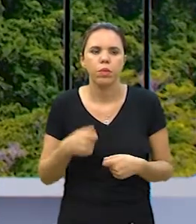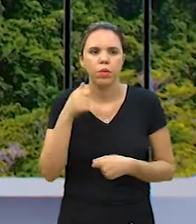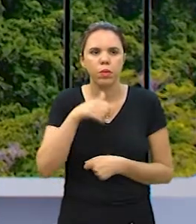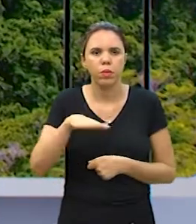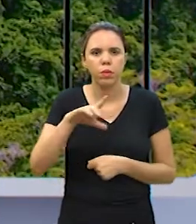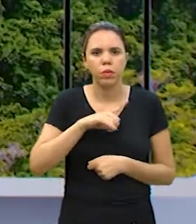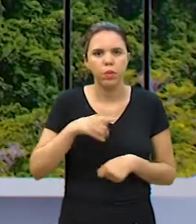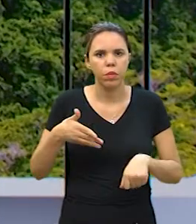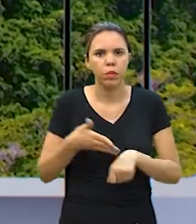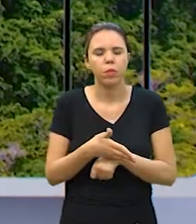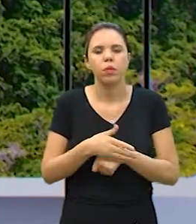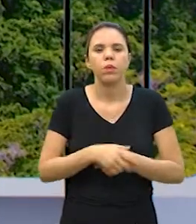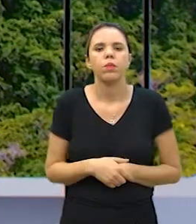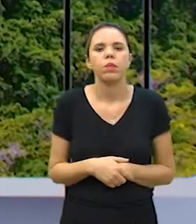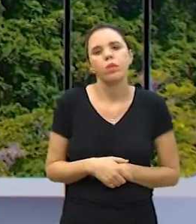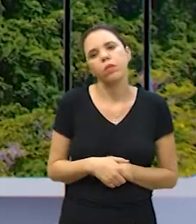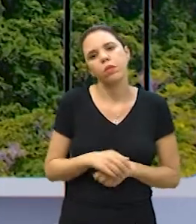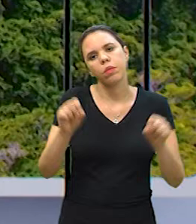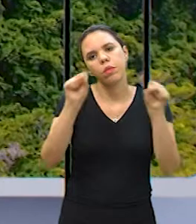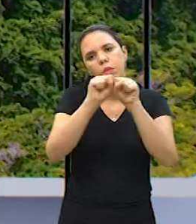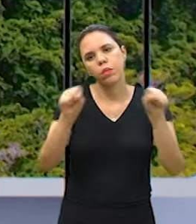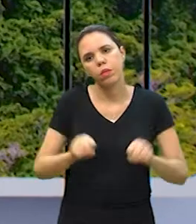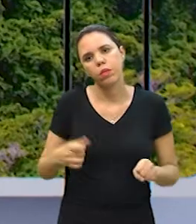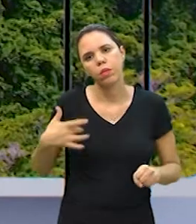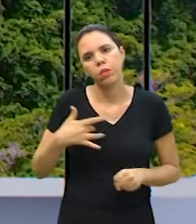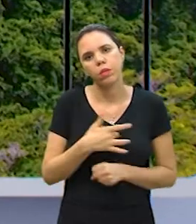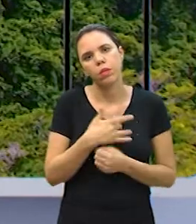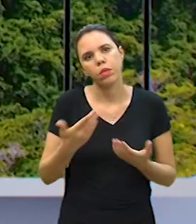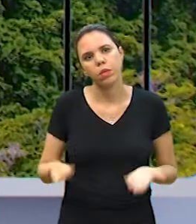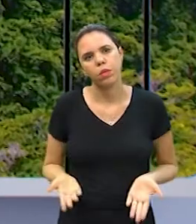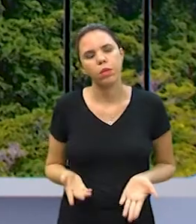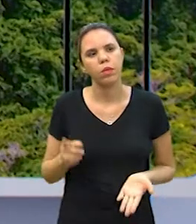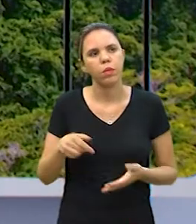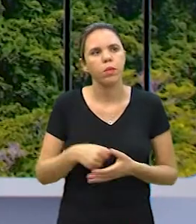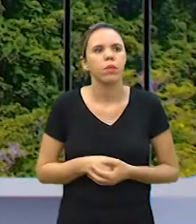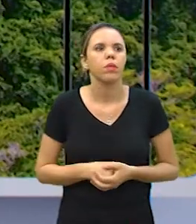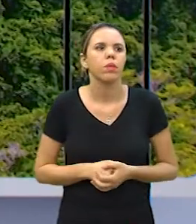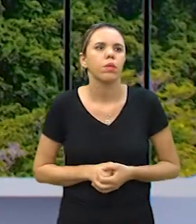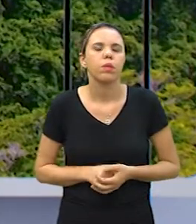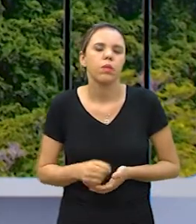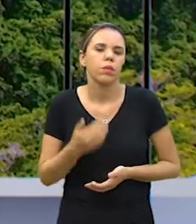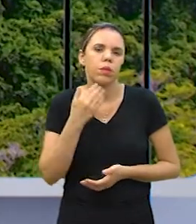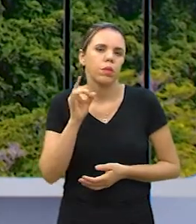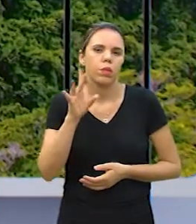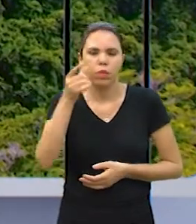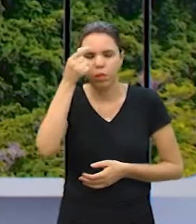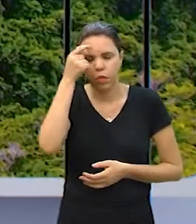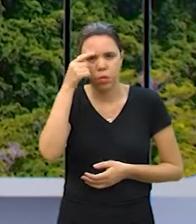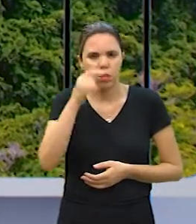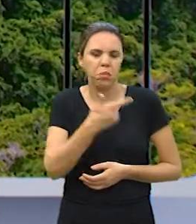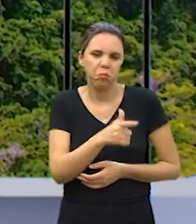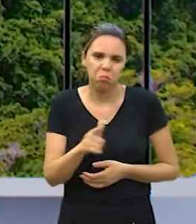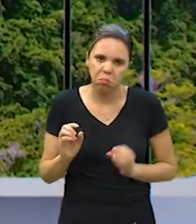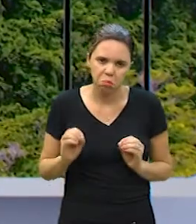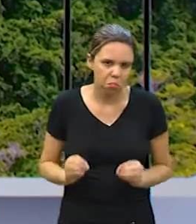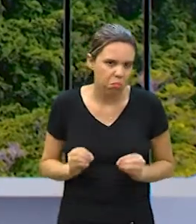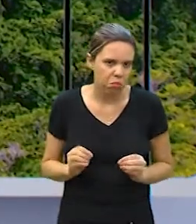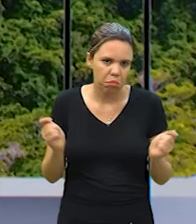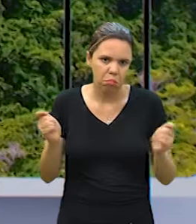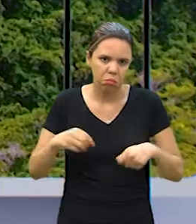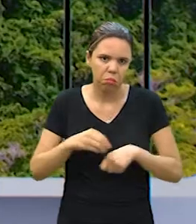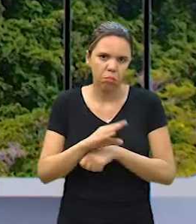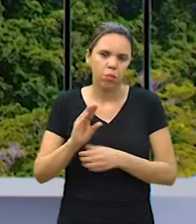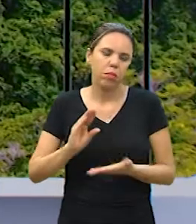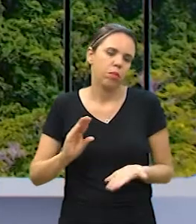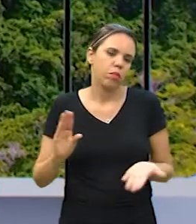que as mulheres tenham acesso ao sistema de saúde, né? Então aí não basta conscientizar se você não tem